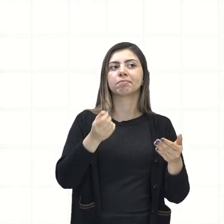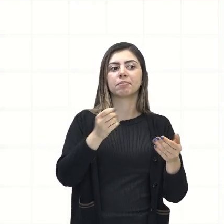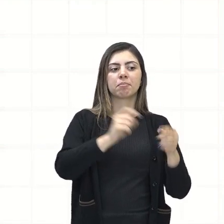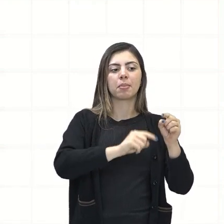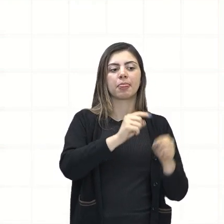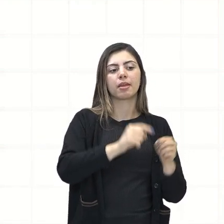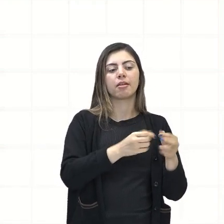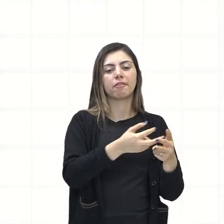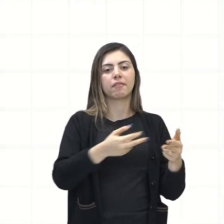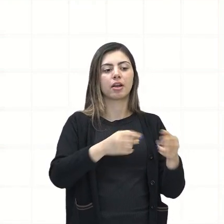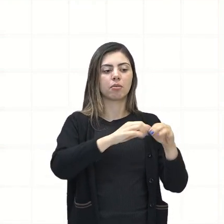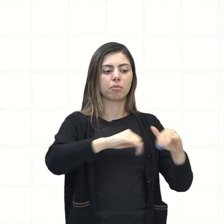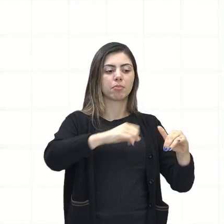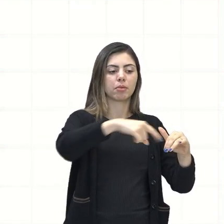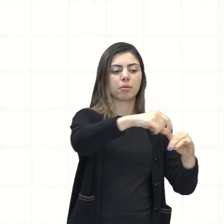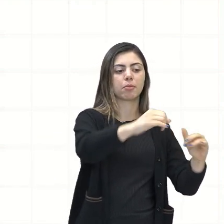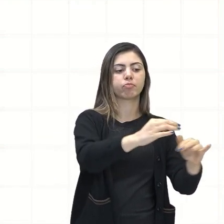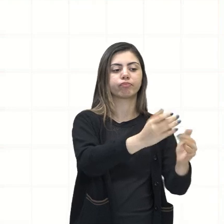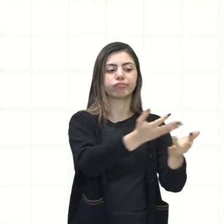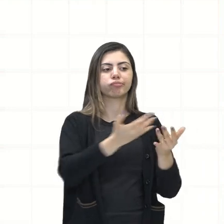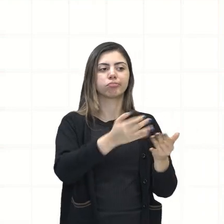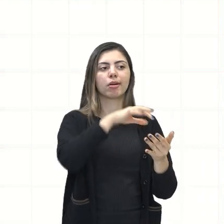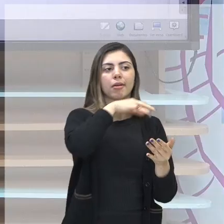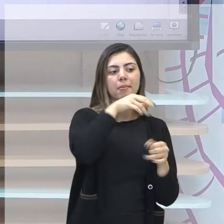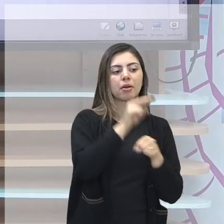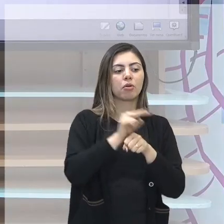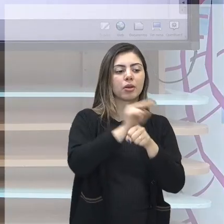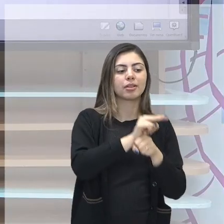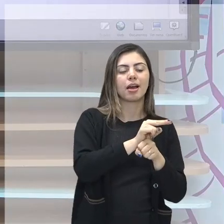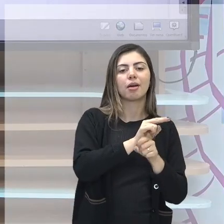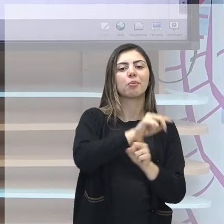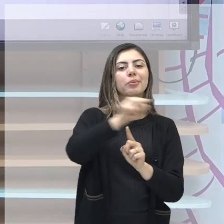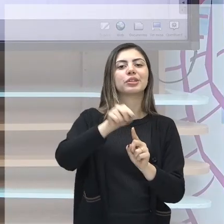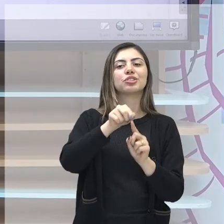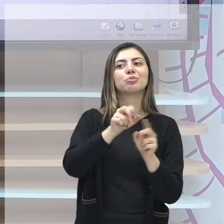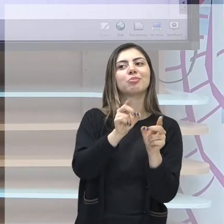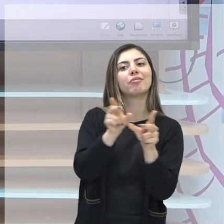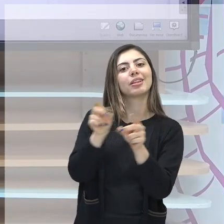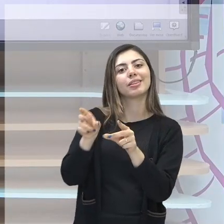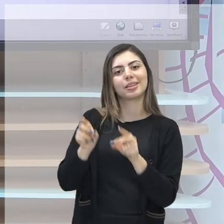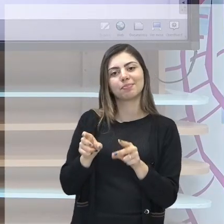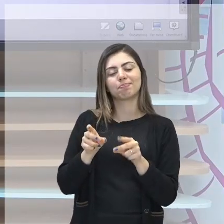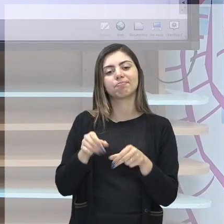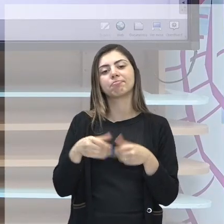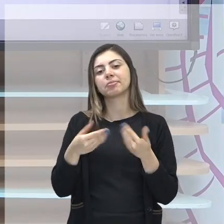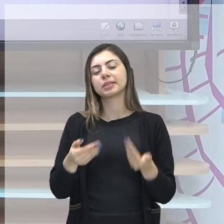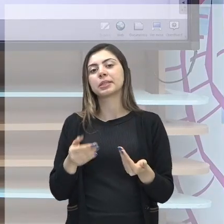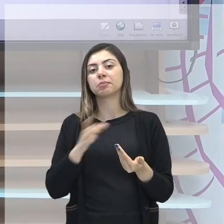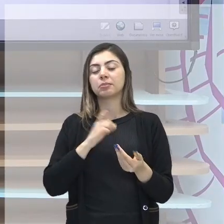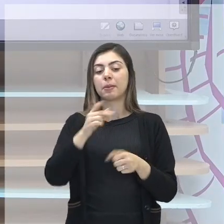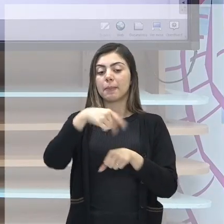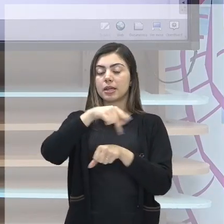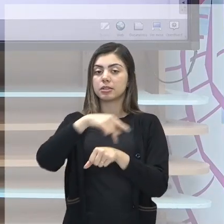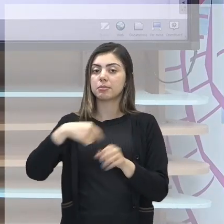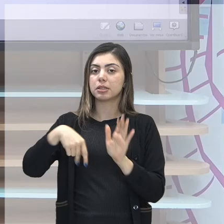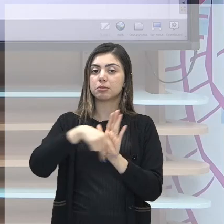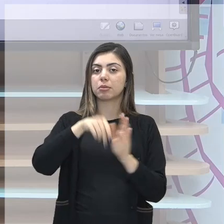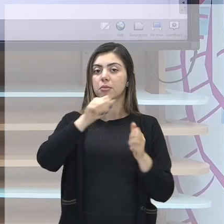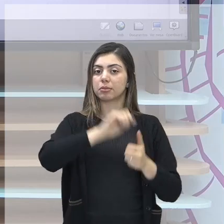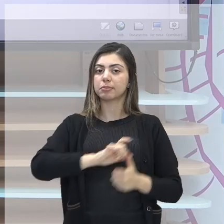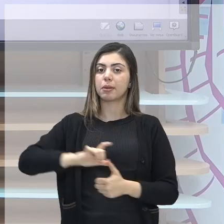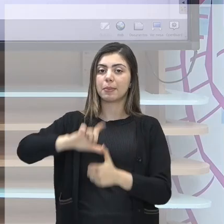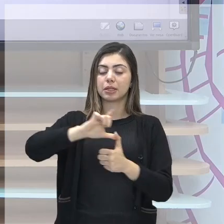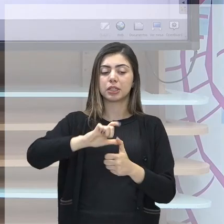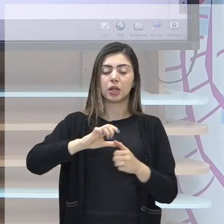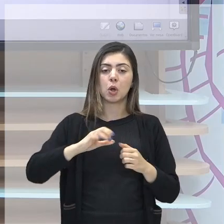né? Uma produção agropecuária voltada à exportação. É que boa parte daquilo que se produz aqui nos países da América Latina, de uma forma